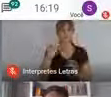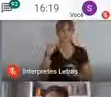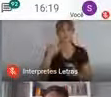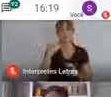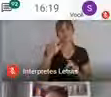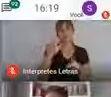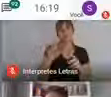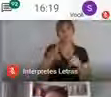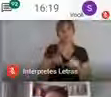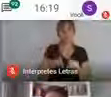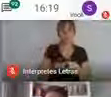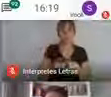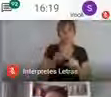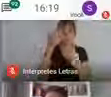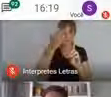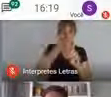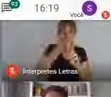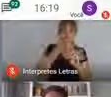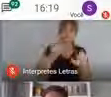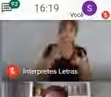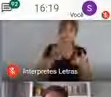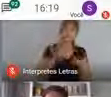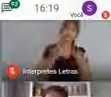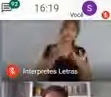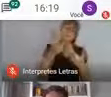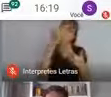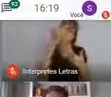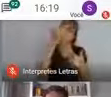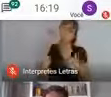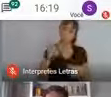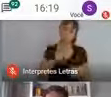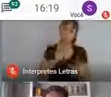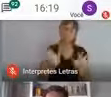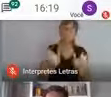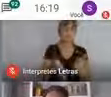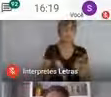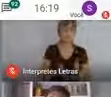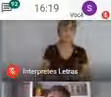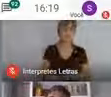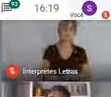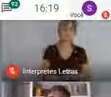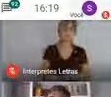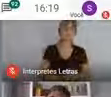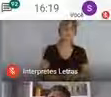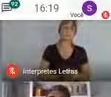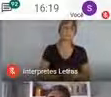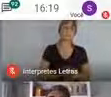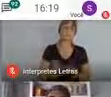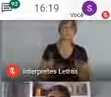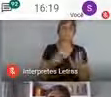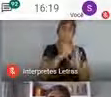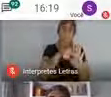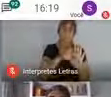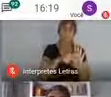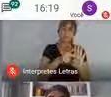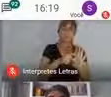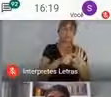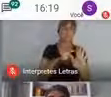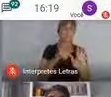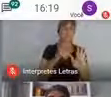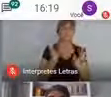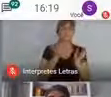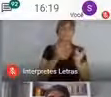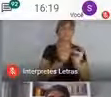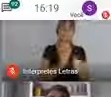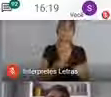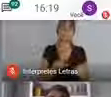Então é isso, primeiramente gostaria de agradecer o convite, é um prazer estar envolvida em um projeto como esse, e eu sou a professora Flávia, como o professor Marcelo